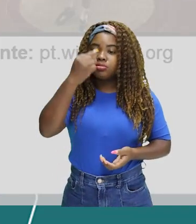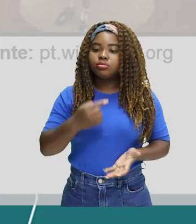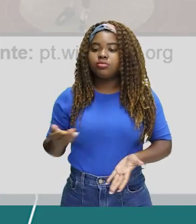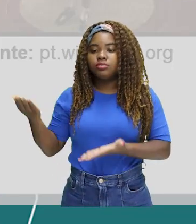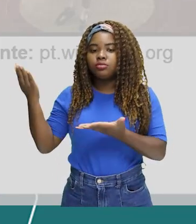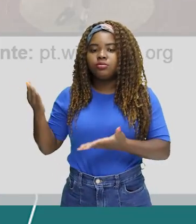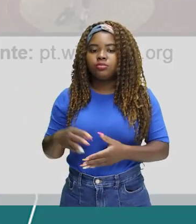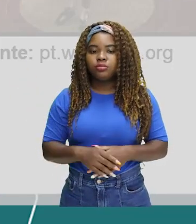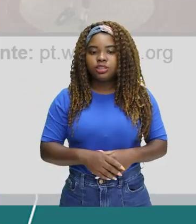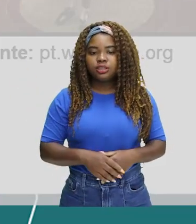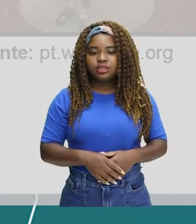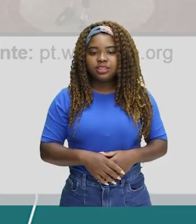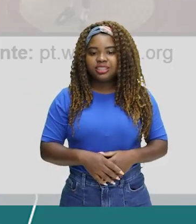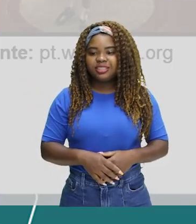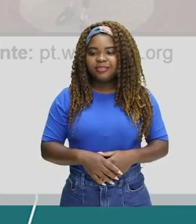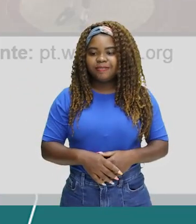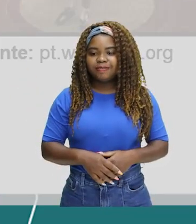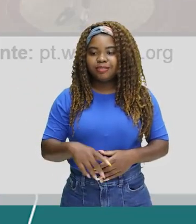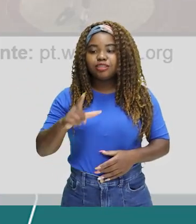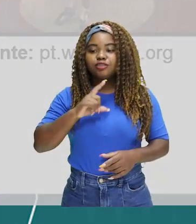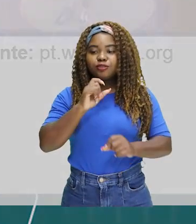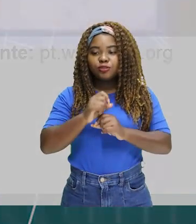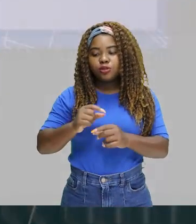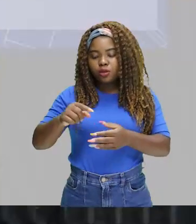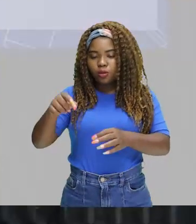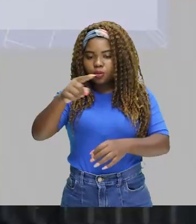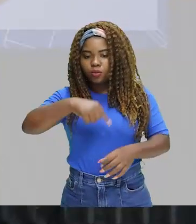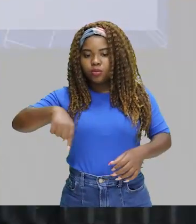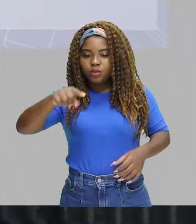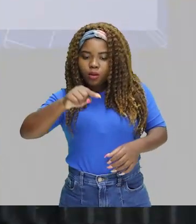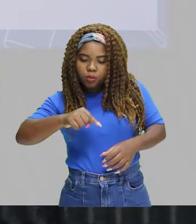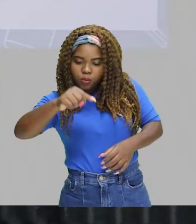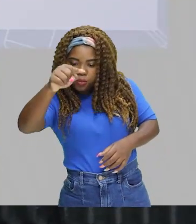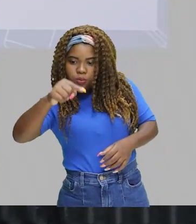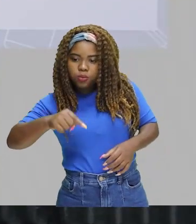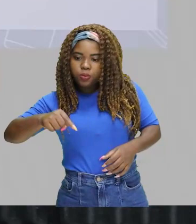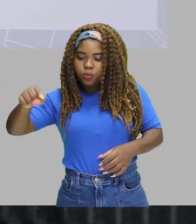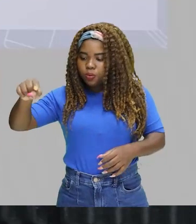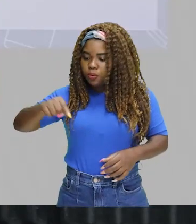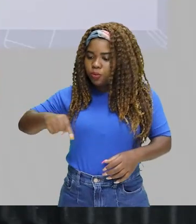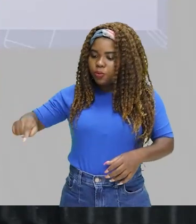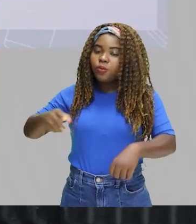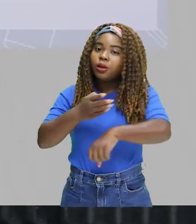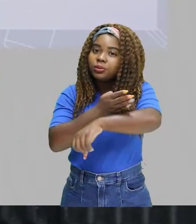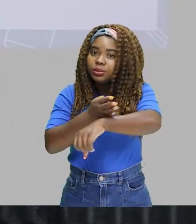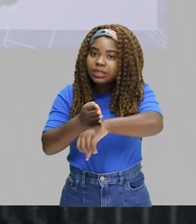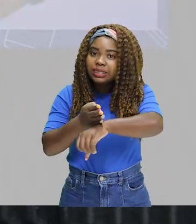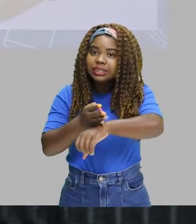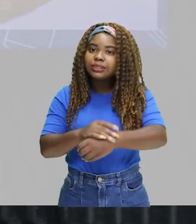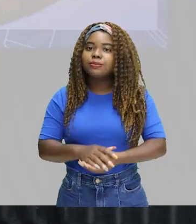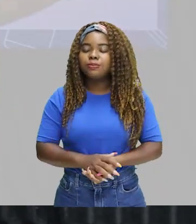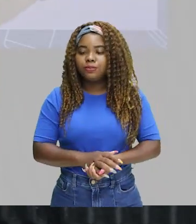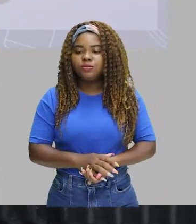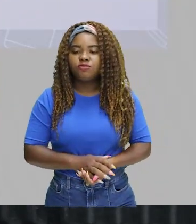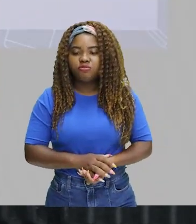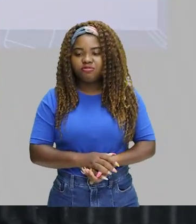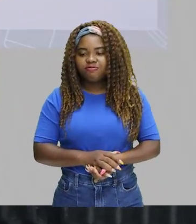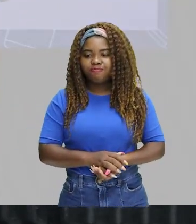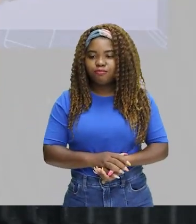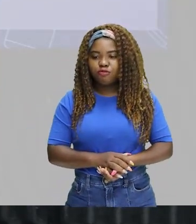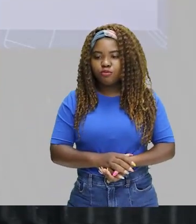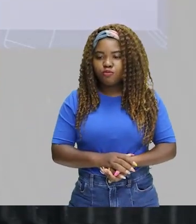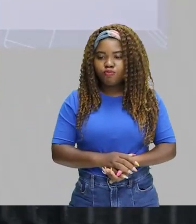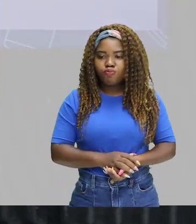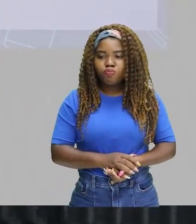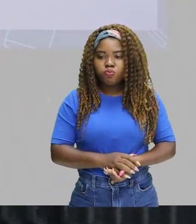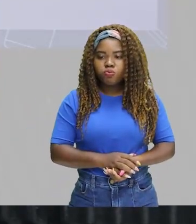seu lançamento. Olha as linhas delineando o funil, ó. As linhas brancas aqui embaixo, ó. Tem as marcações aqui laterais,